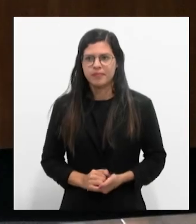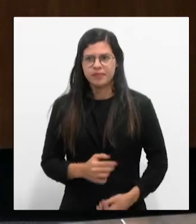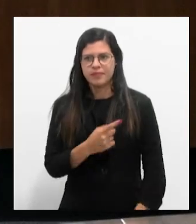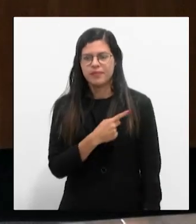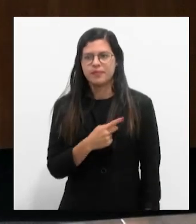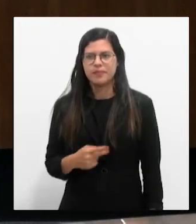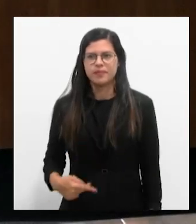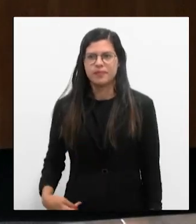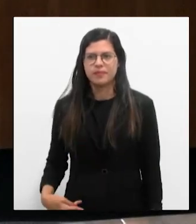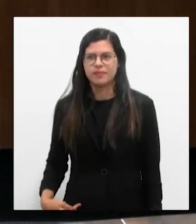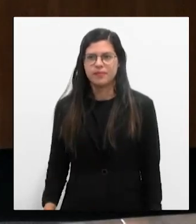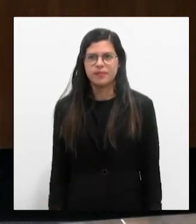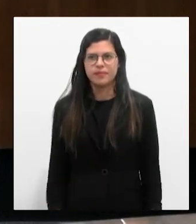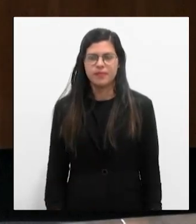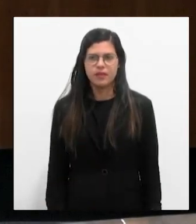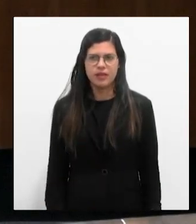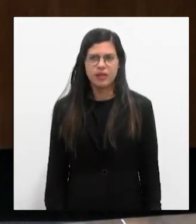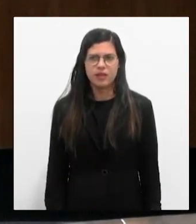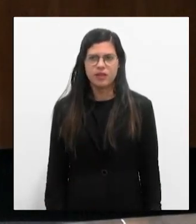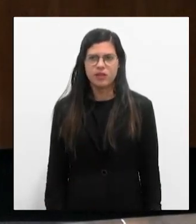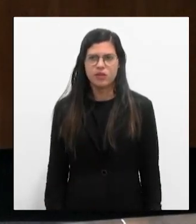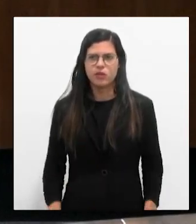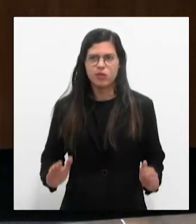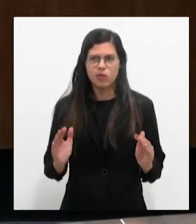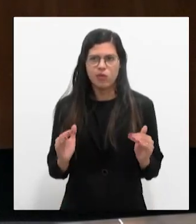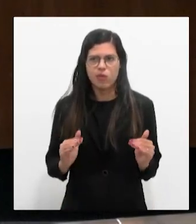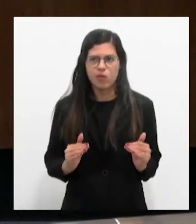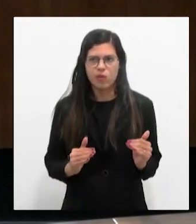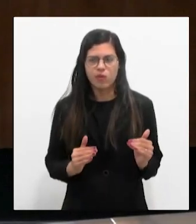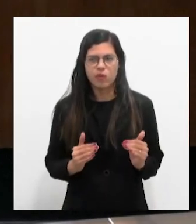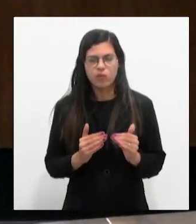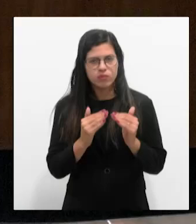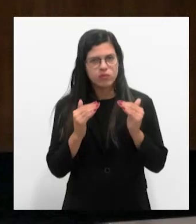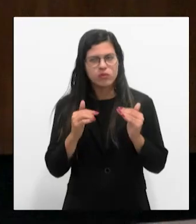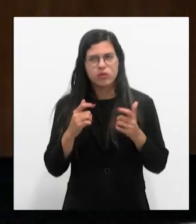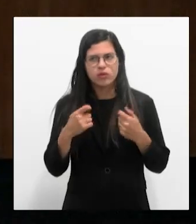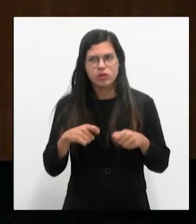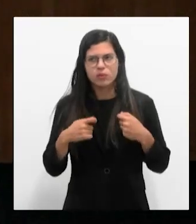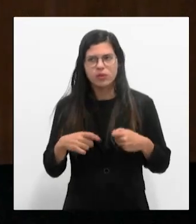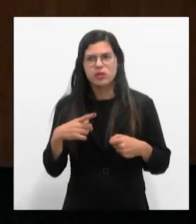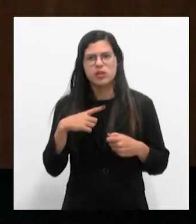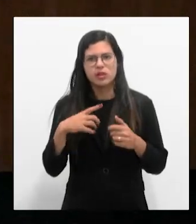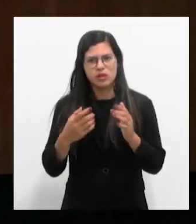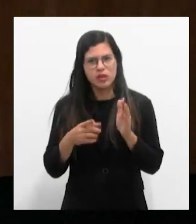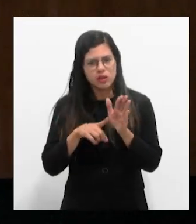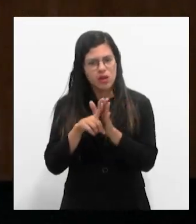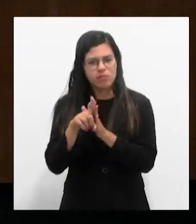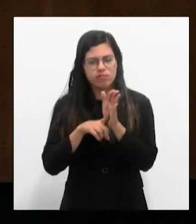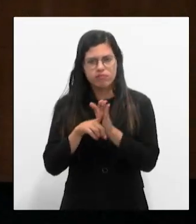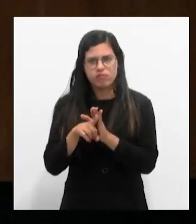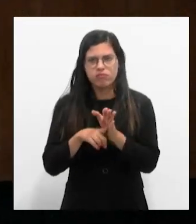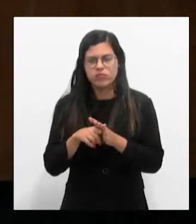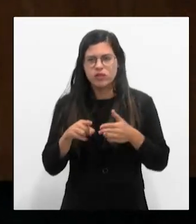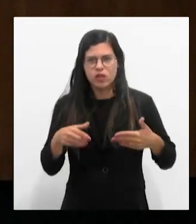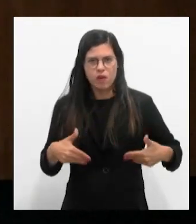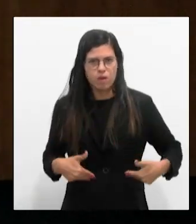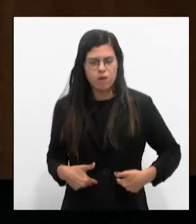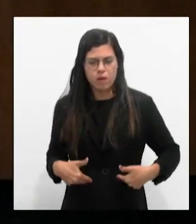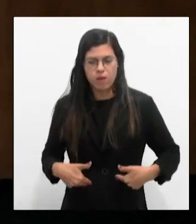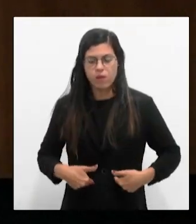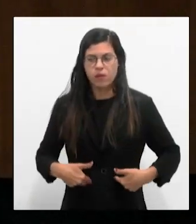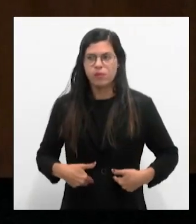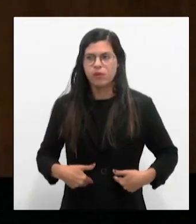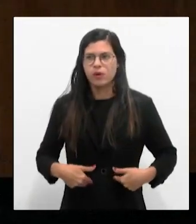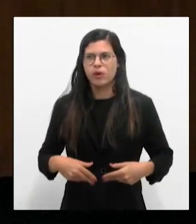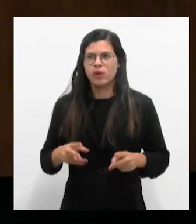eu, claro, concordo perfeitamente, a gente tem que ter mesmo esse observatório da fome, e eu